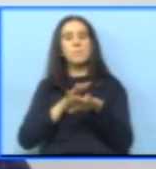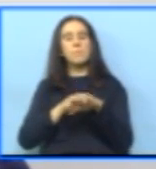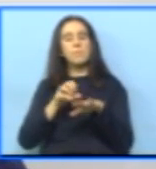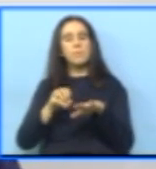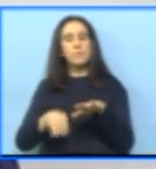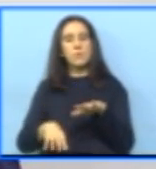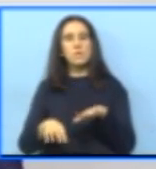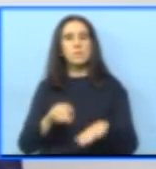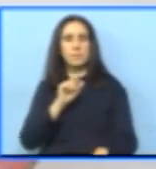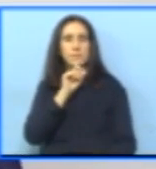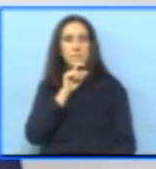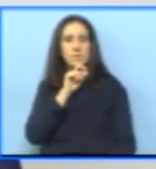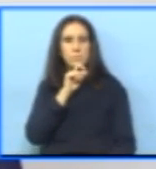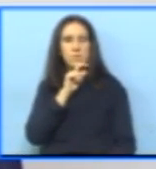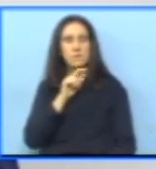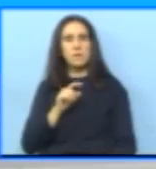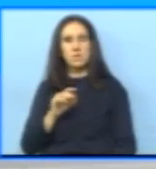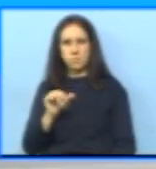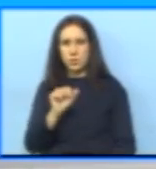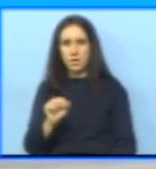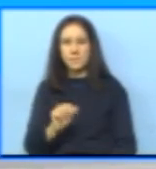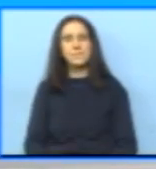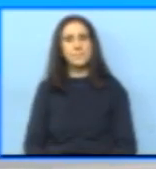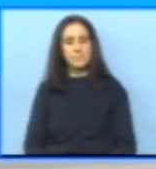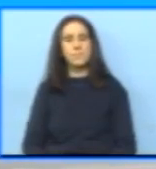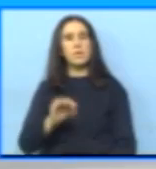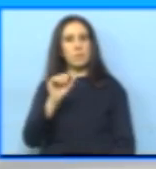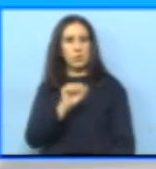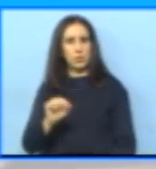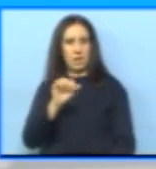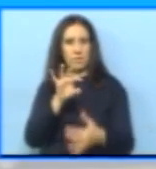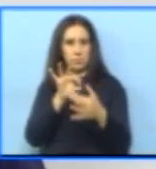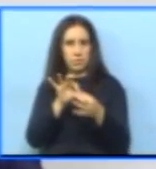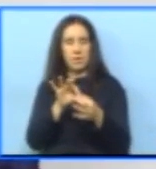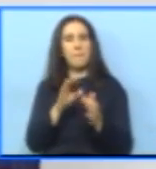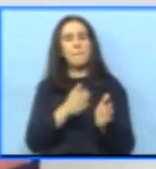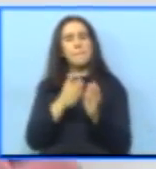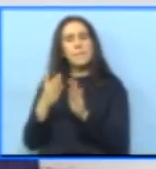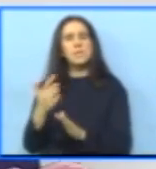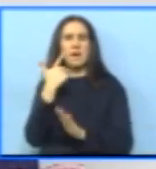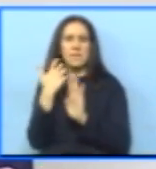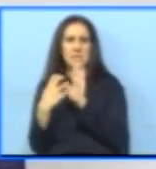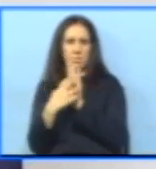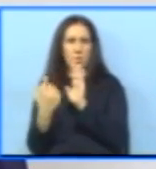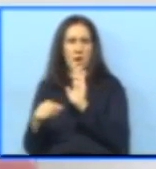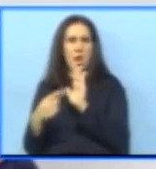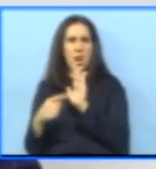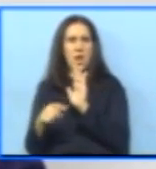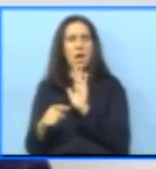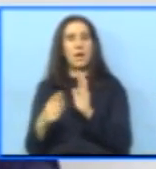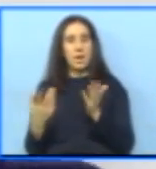mas que é possível ler dentro deste quadro geográfico. Mas também creio que há aqui um quadro simbólico. É claro.